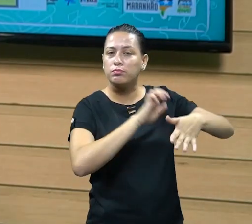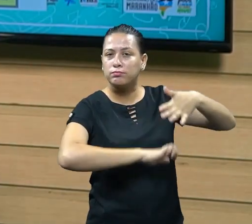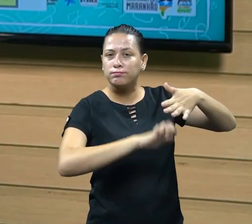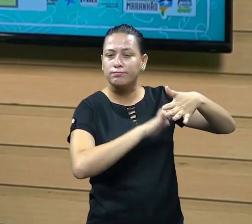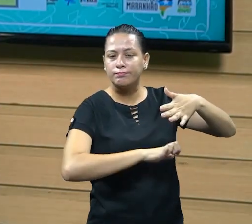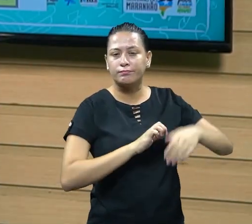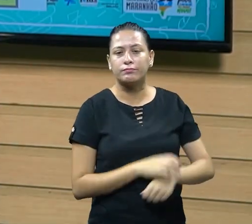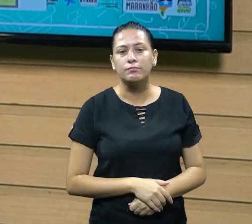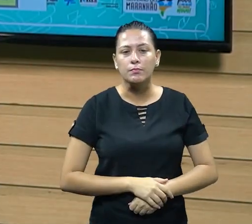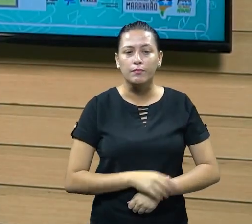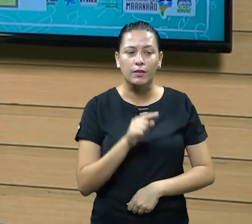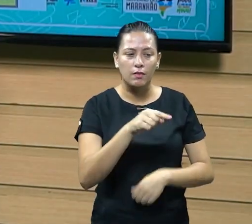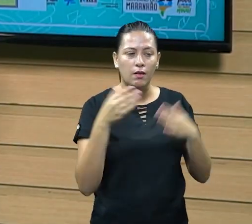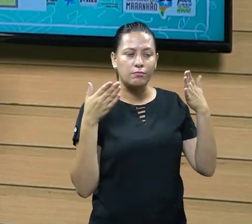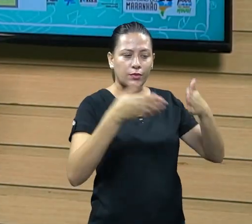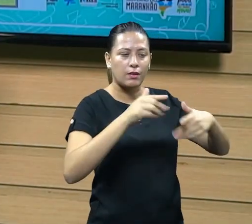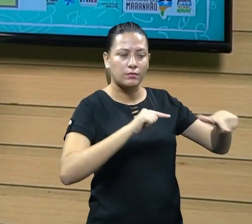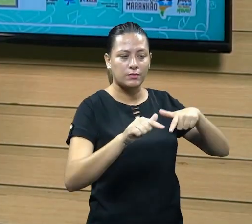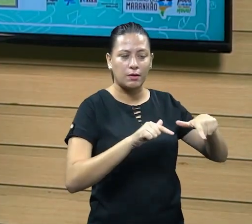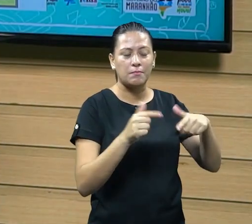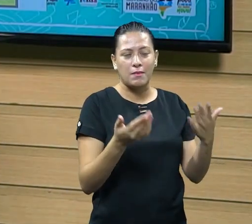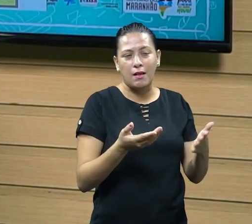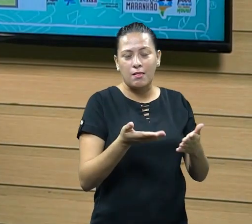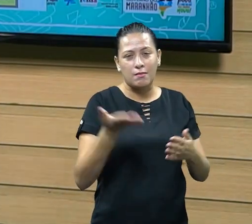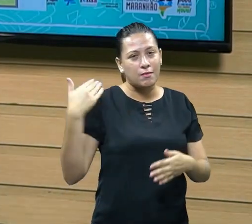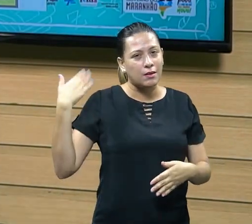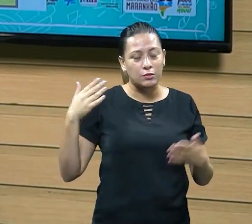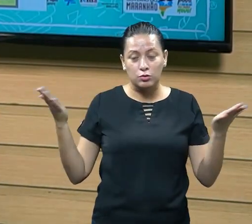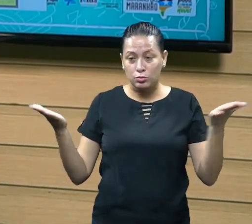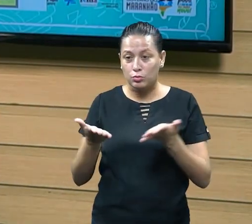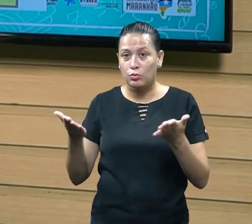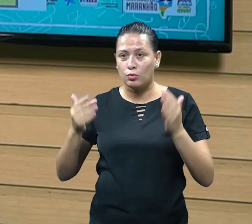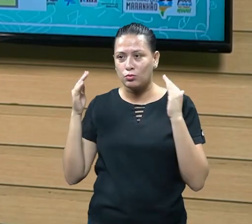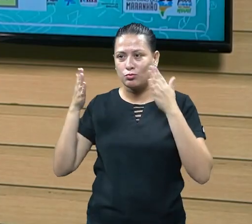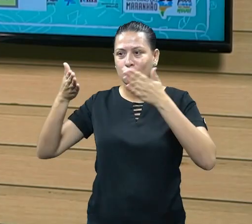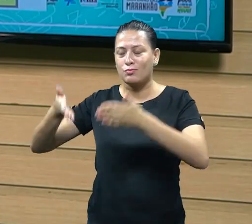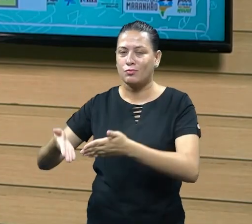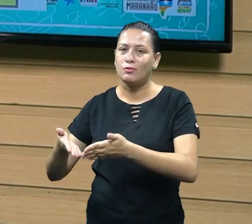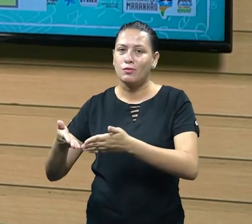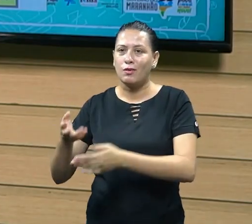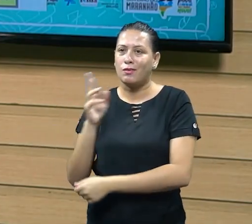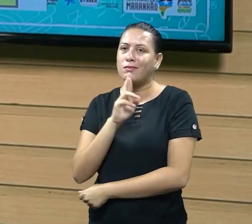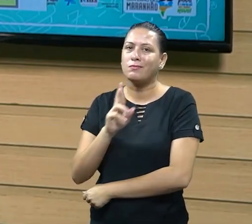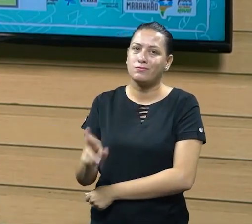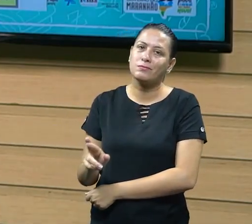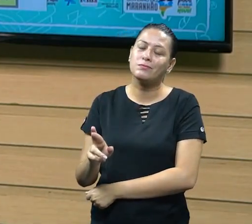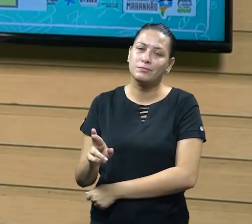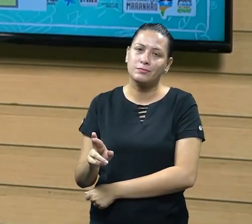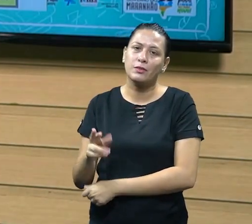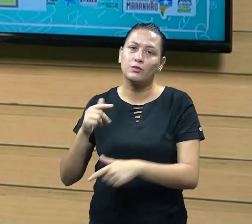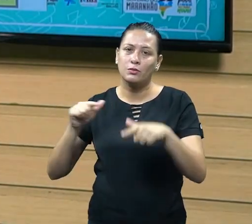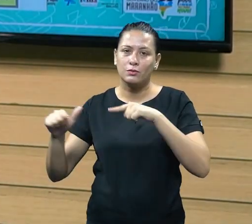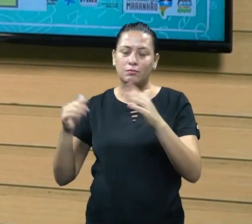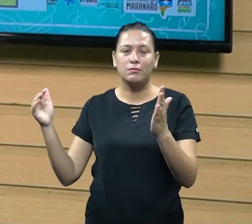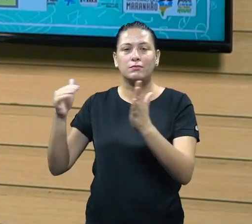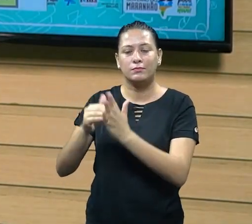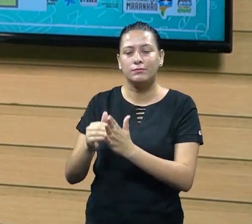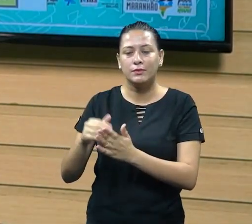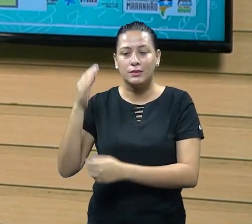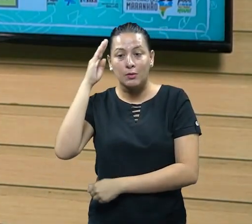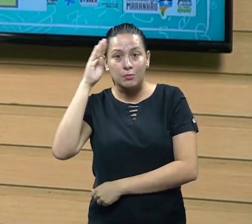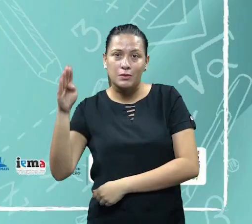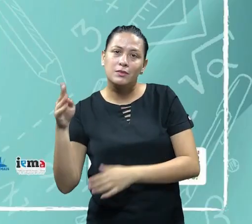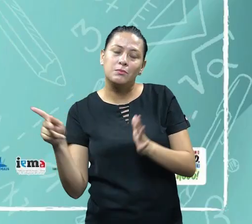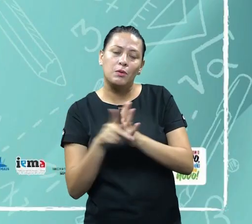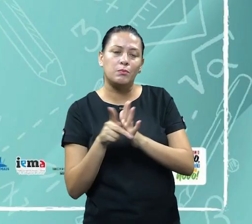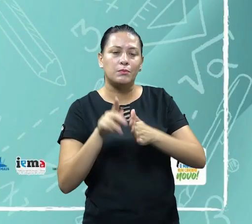Então, antes você focava na atividade, hoje você foca nos resultados e com foco nas atividades fins, que são atividades principais